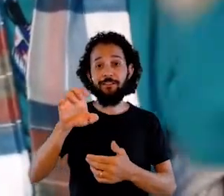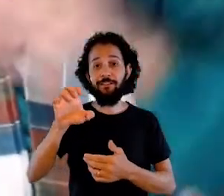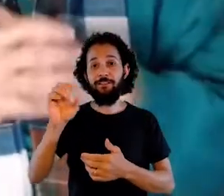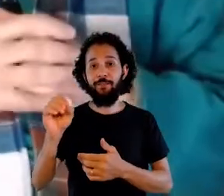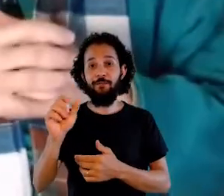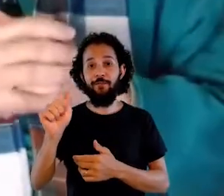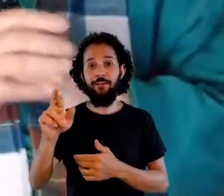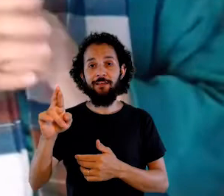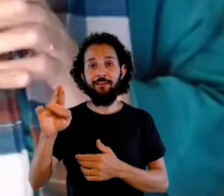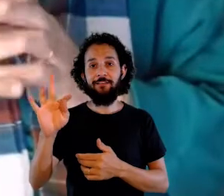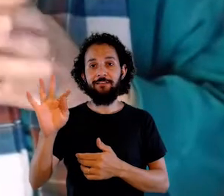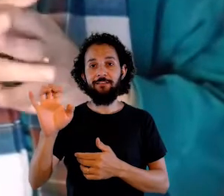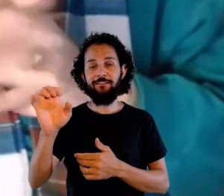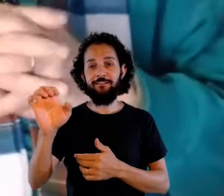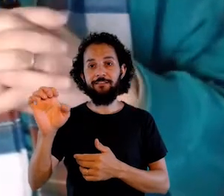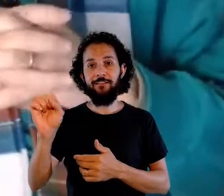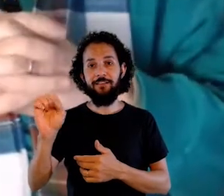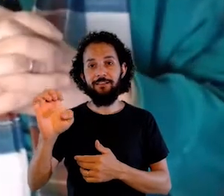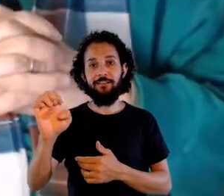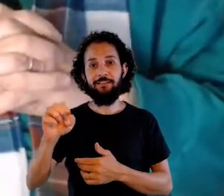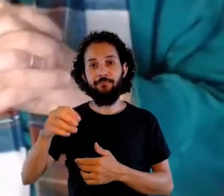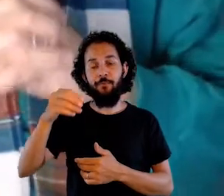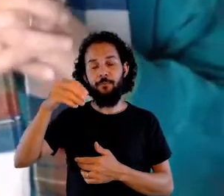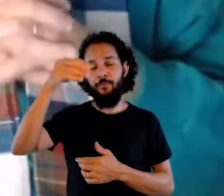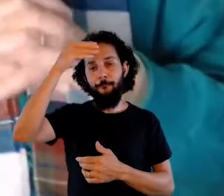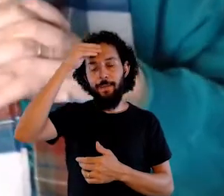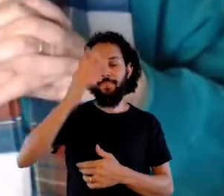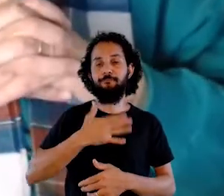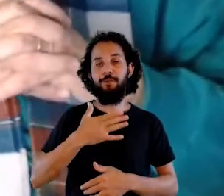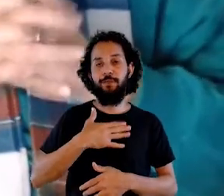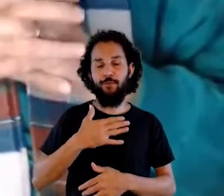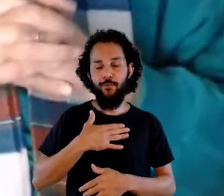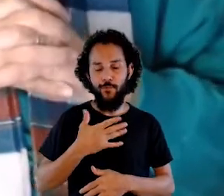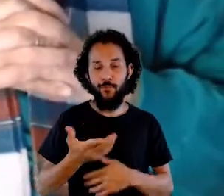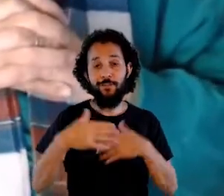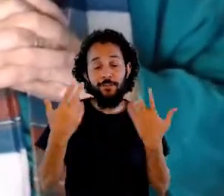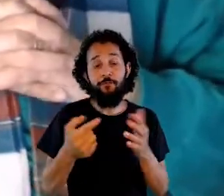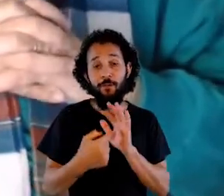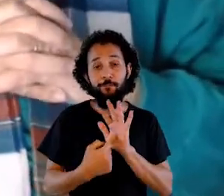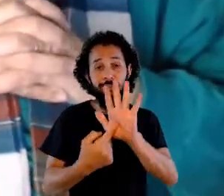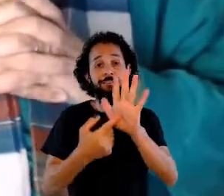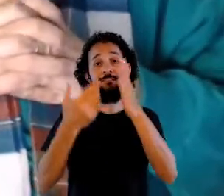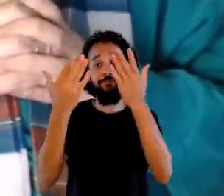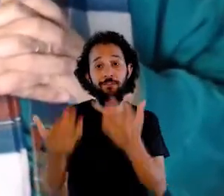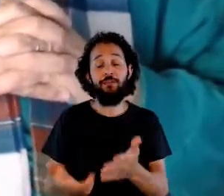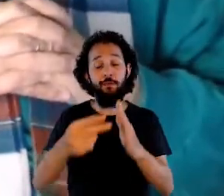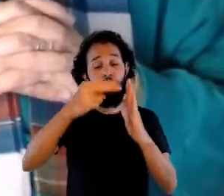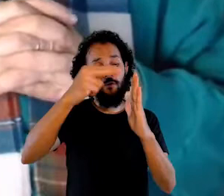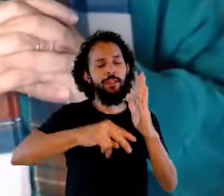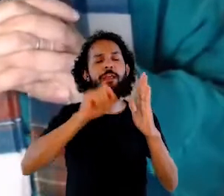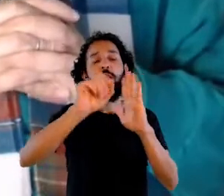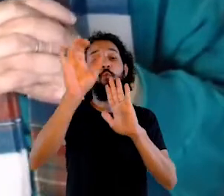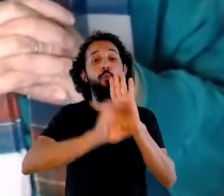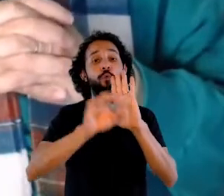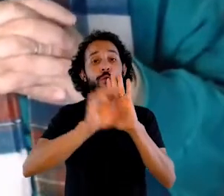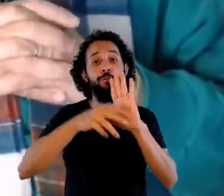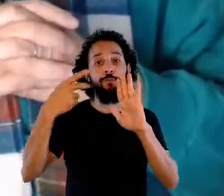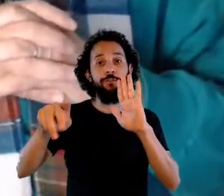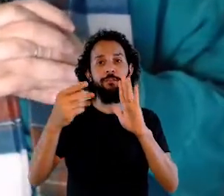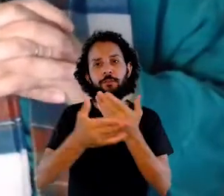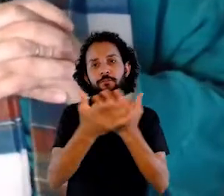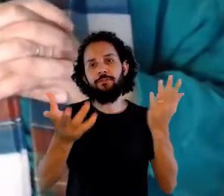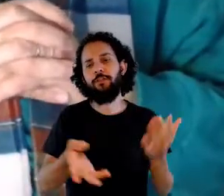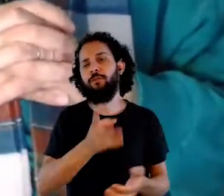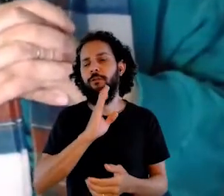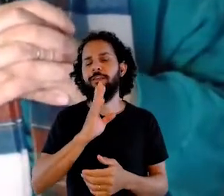amado padrinho querido do coração, e eu vou apresentar o Léo, vou ler um pouco do currículo dele para vocês saberem quem